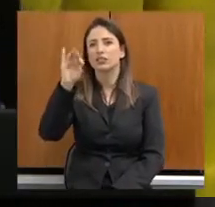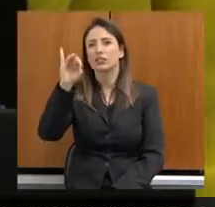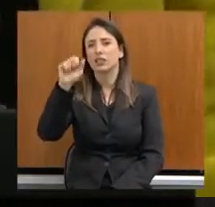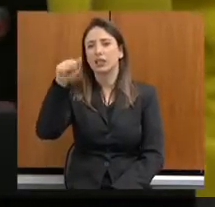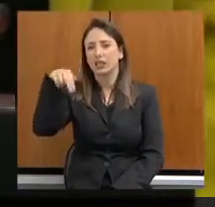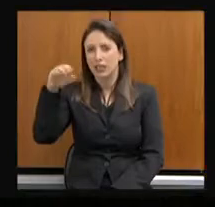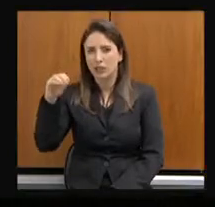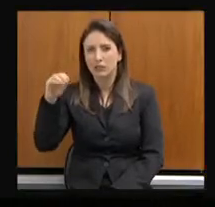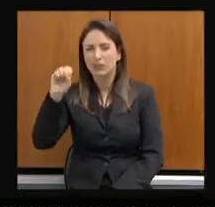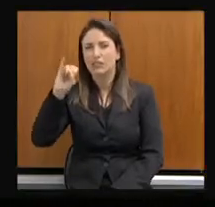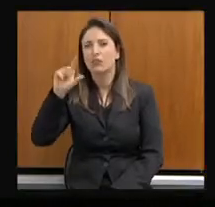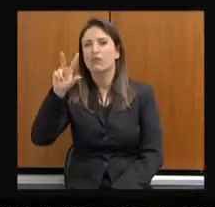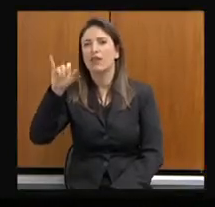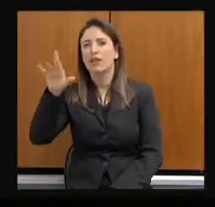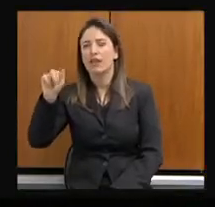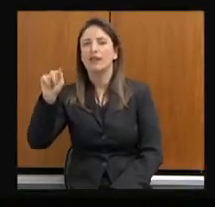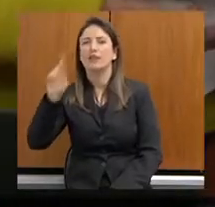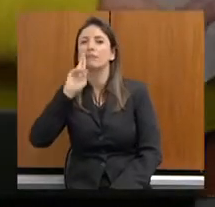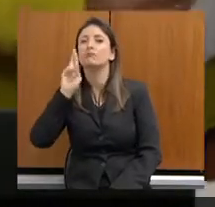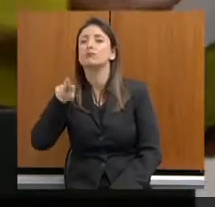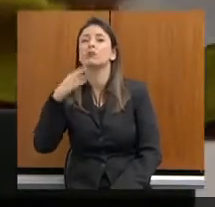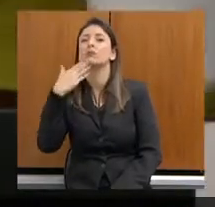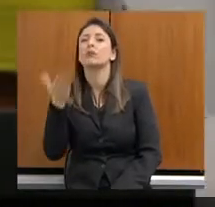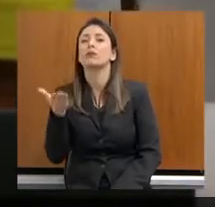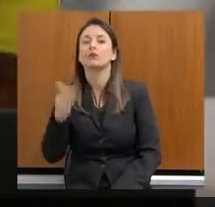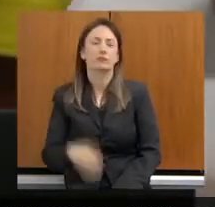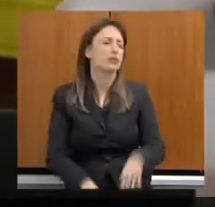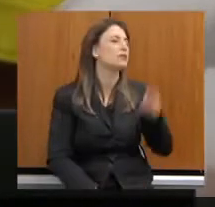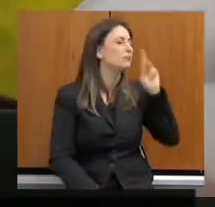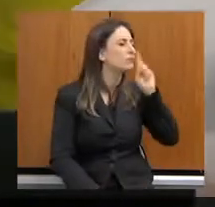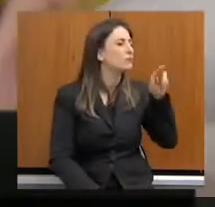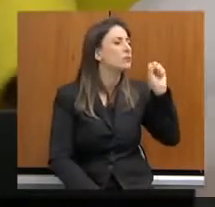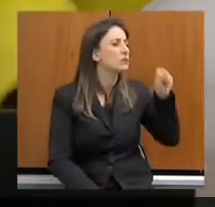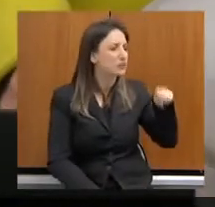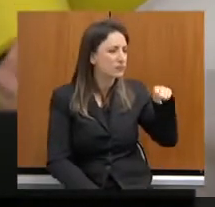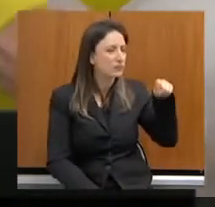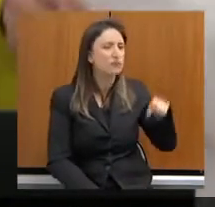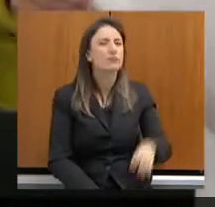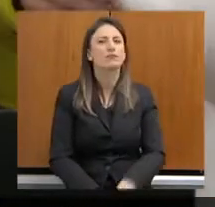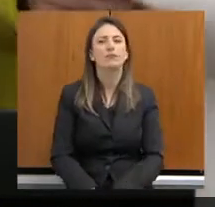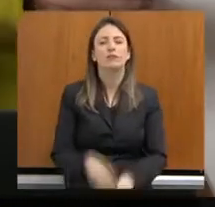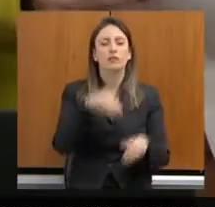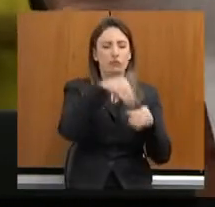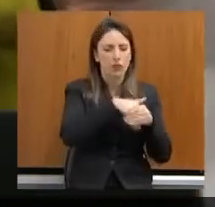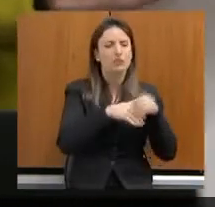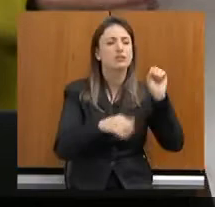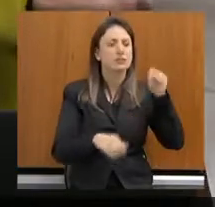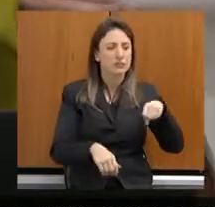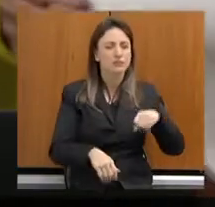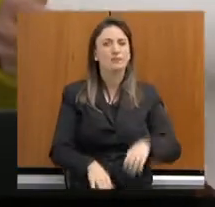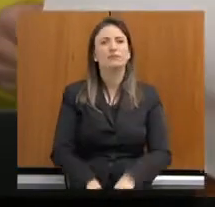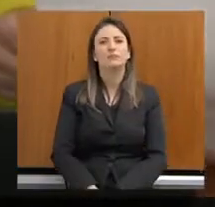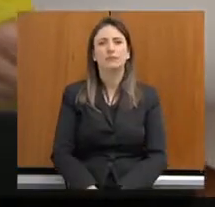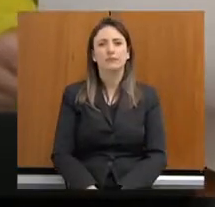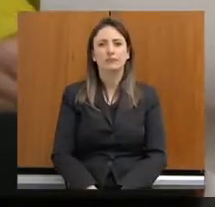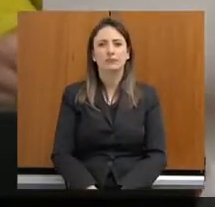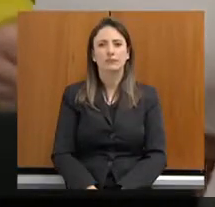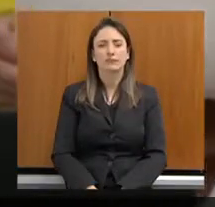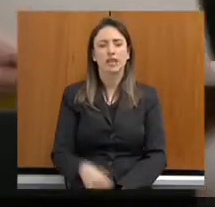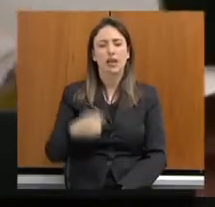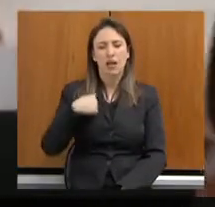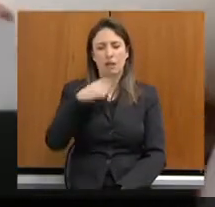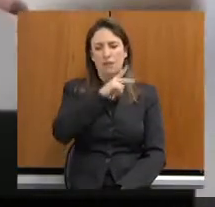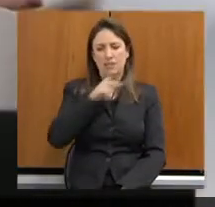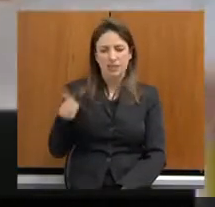Pode sim presidente da e este Presidente vota assim os